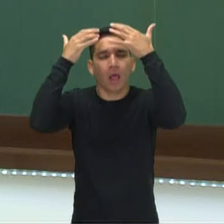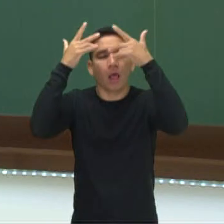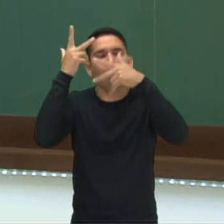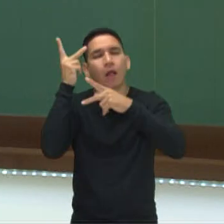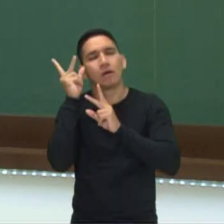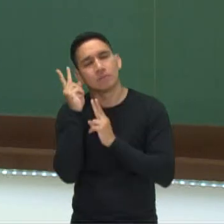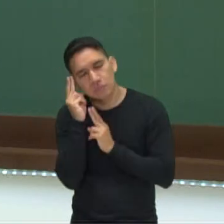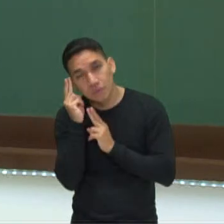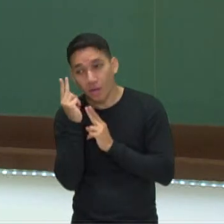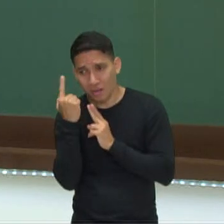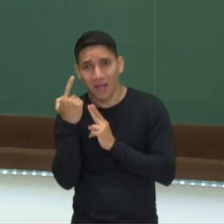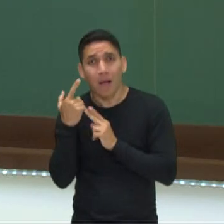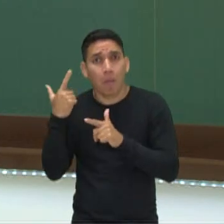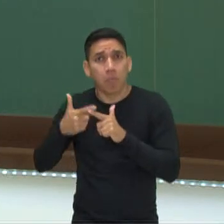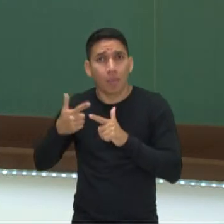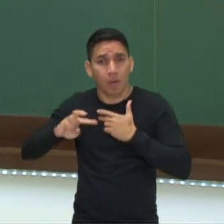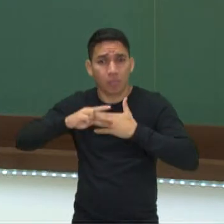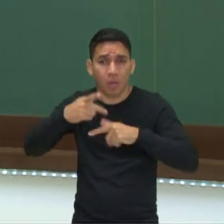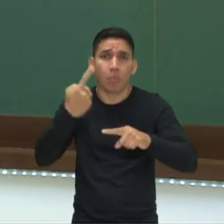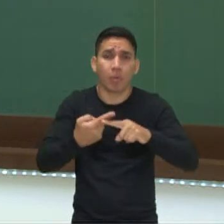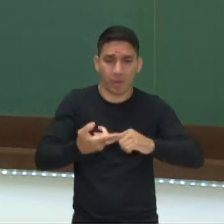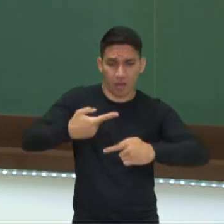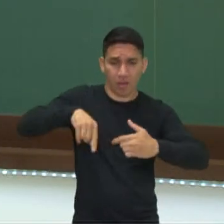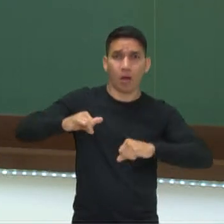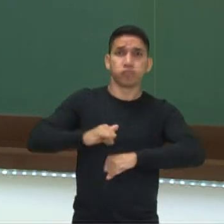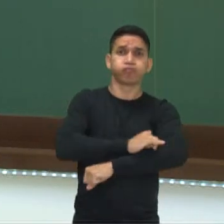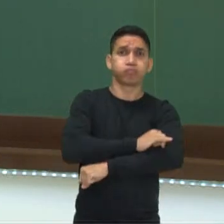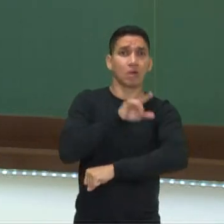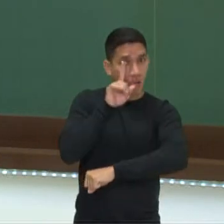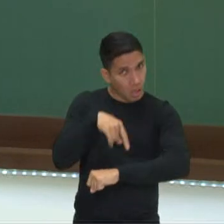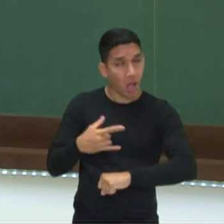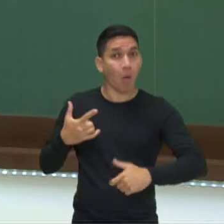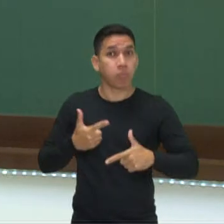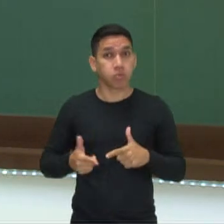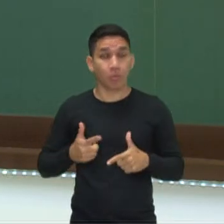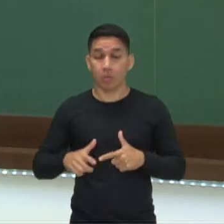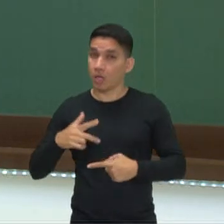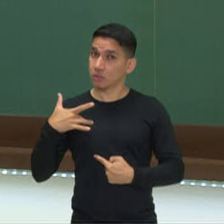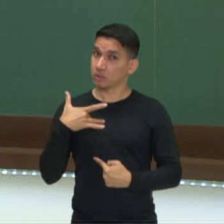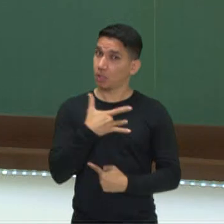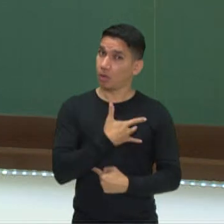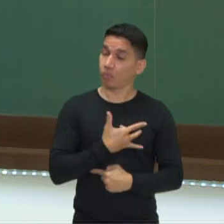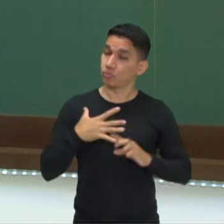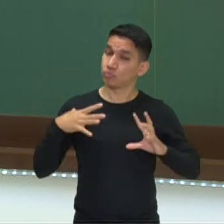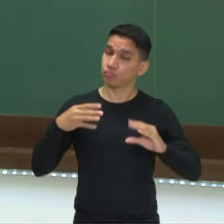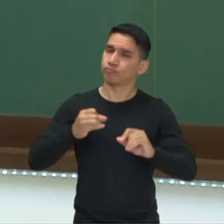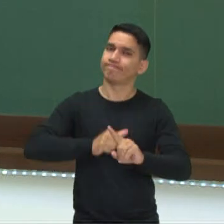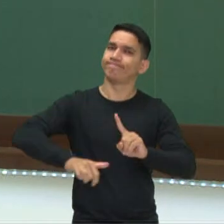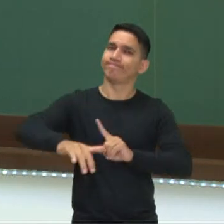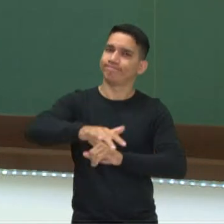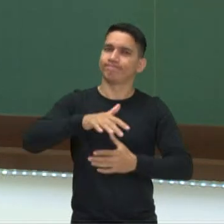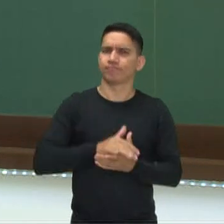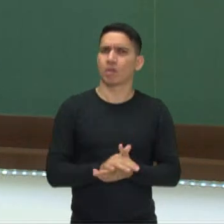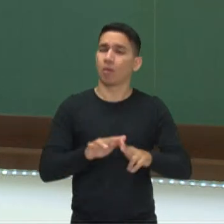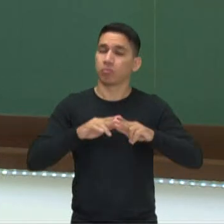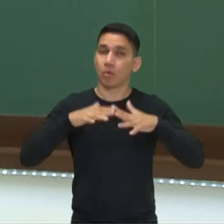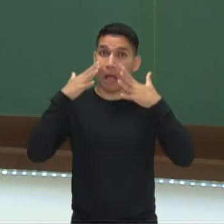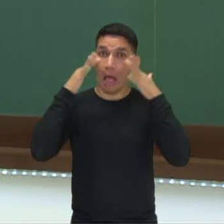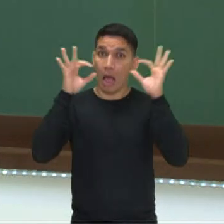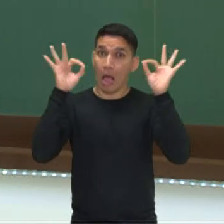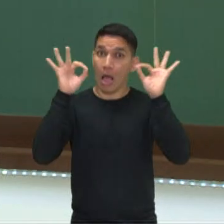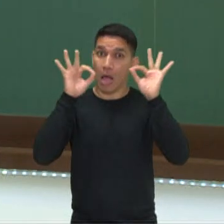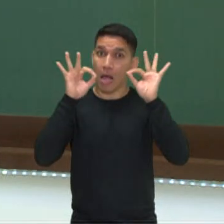causa da obesidade, gente. E ela já é considerada um problema de saúde pública. Então, precisamos estar